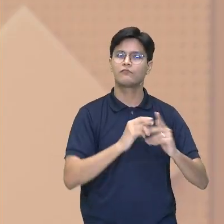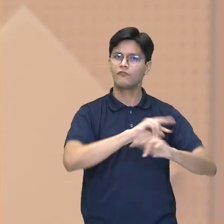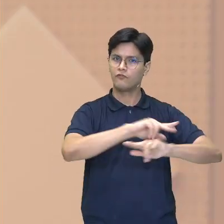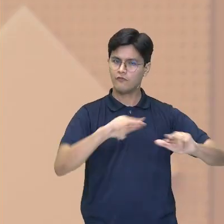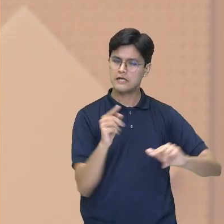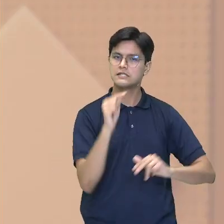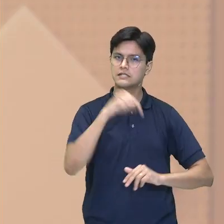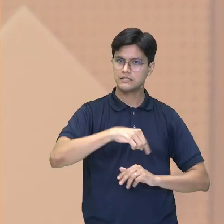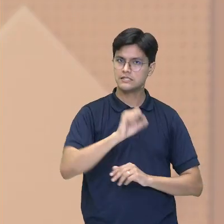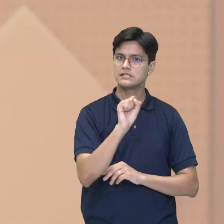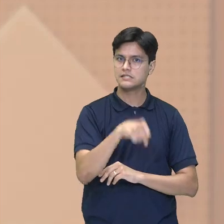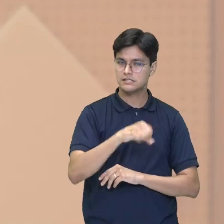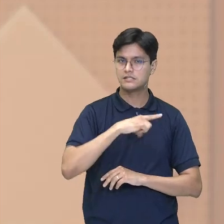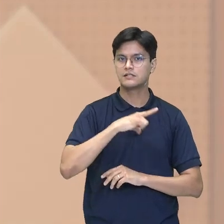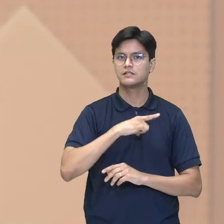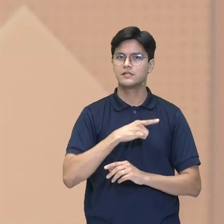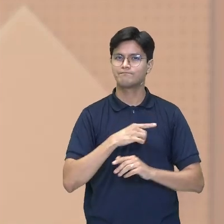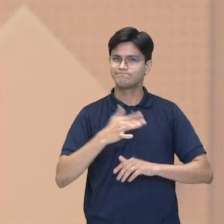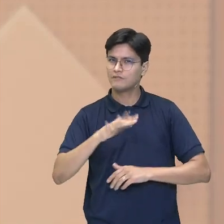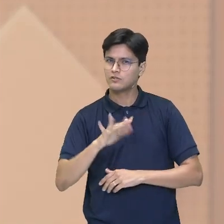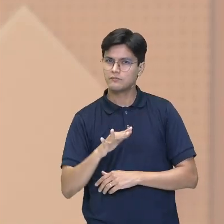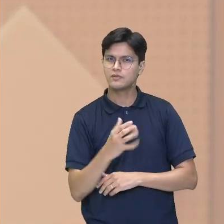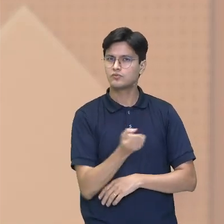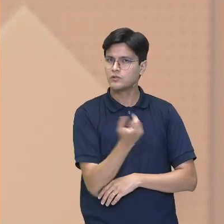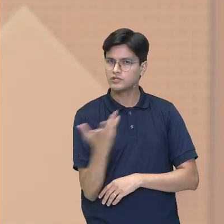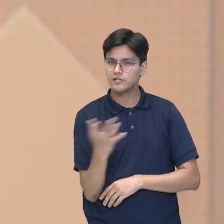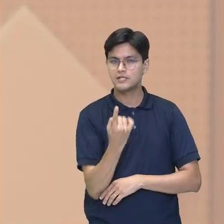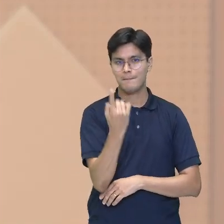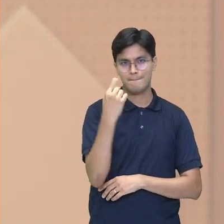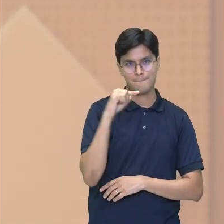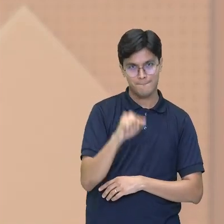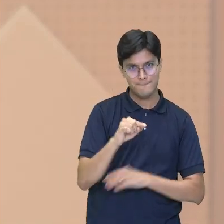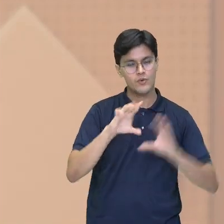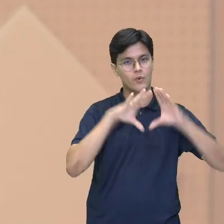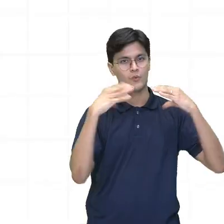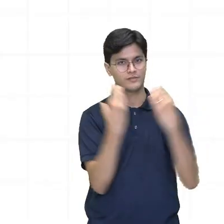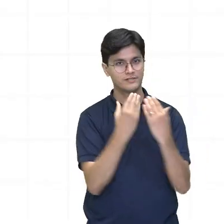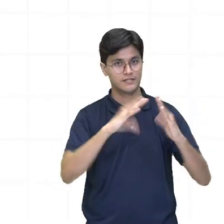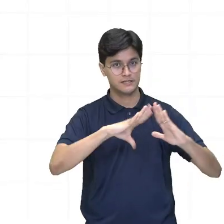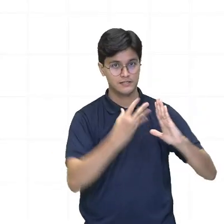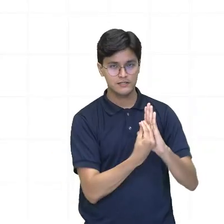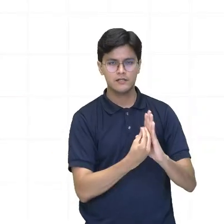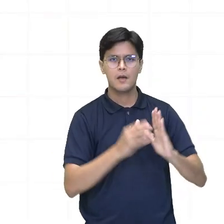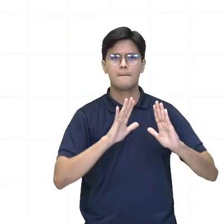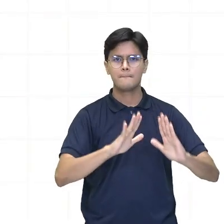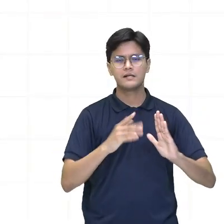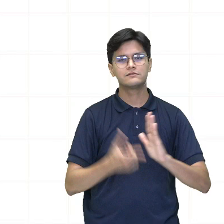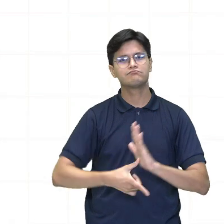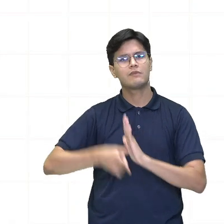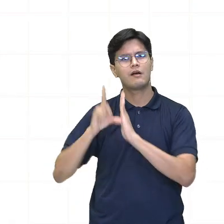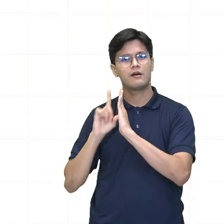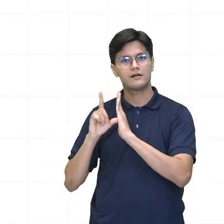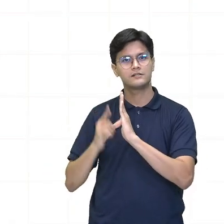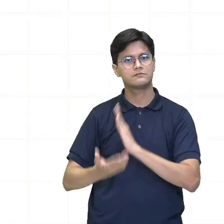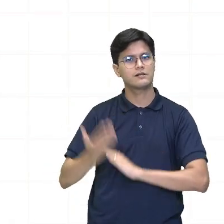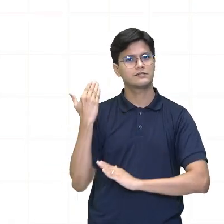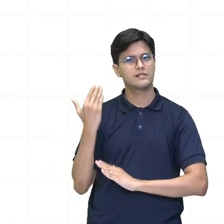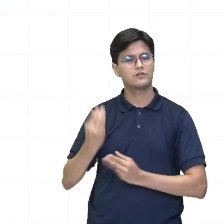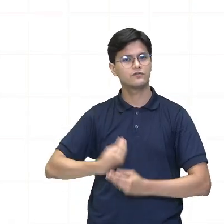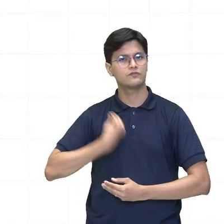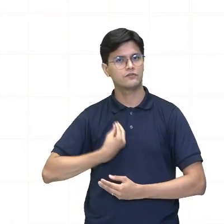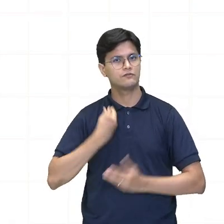1.000 comunidades nessa região. Continuando, como é que era a vida nos quilombos? Bem, eles praticavam